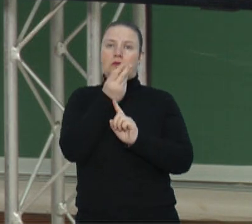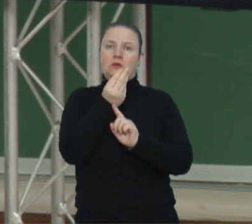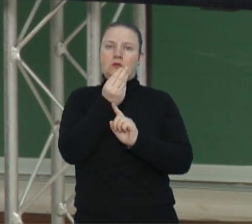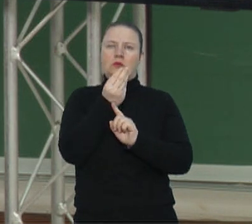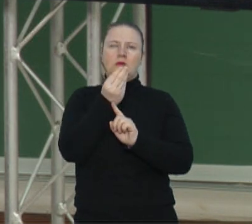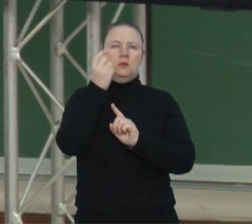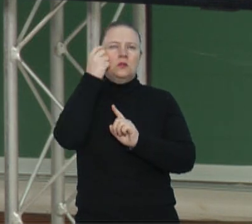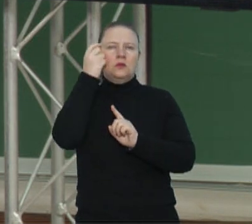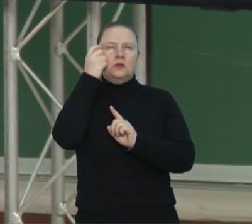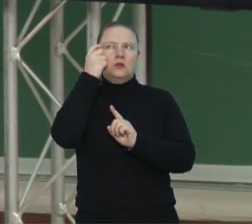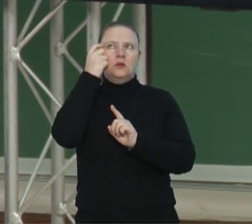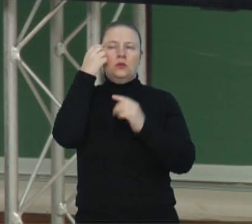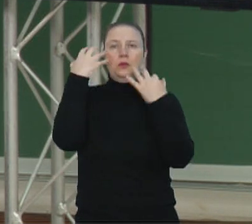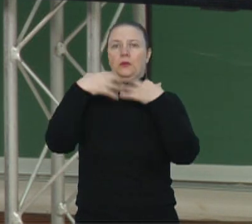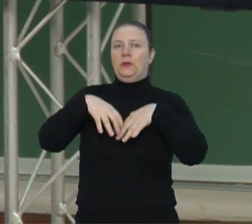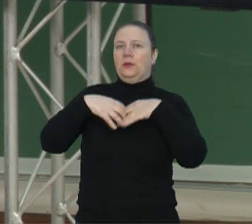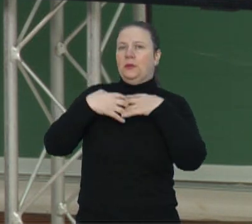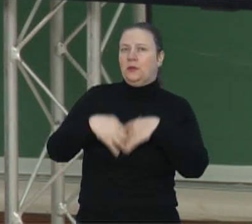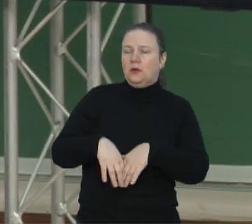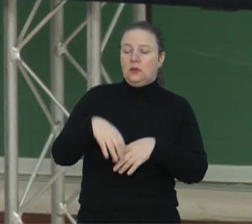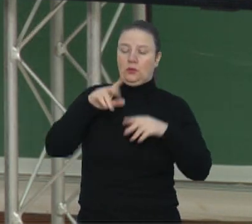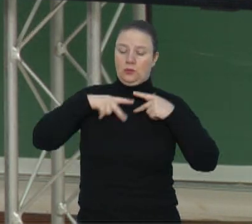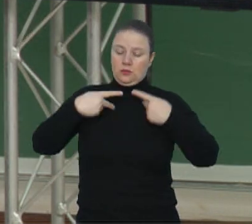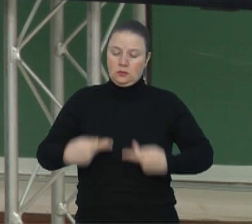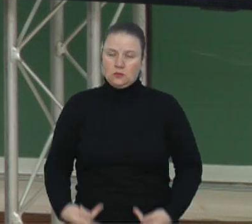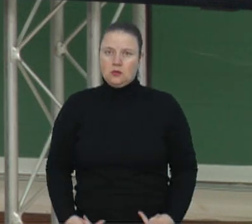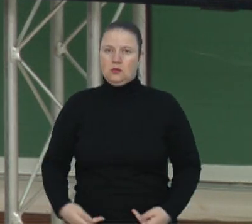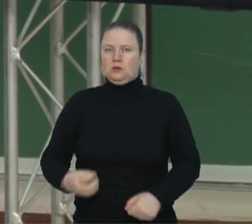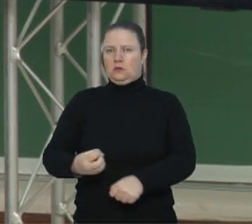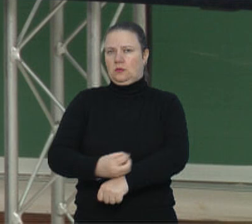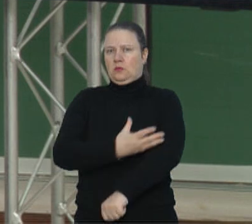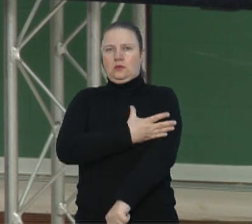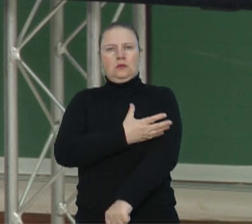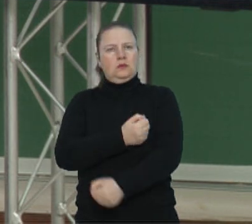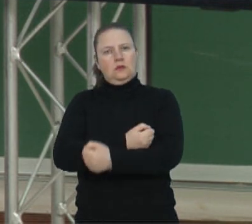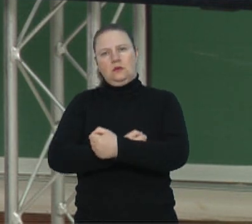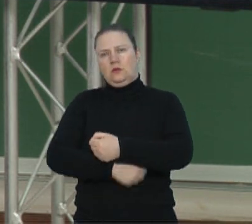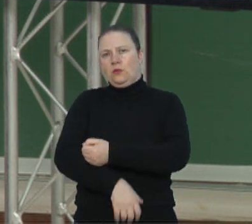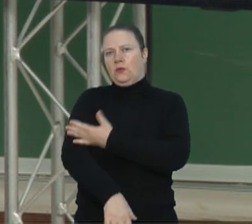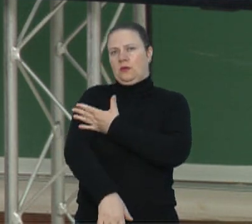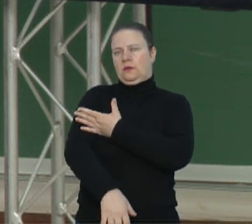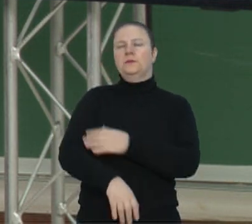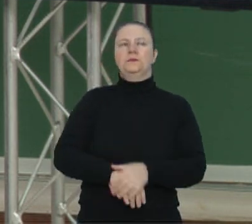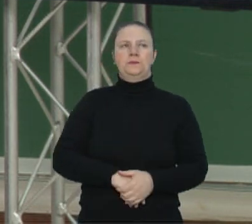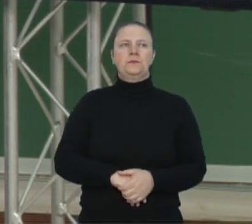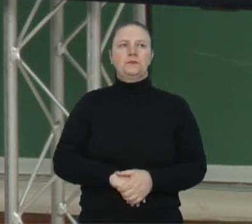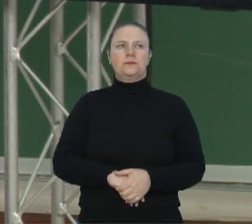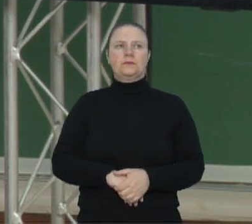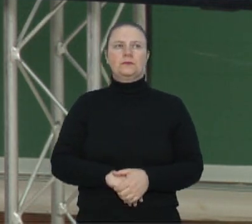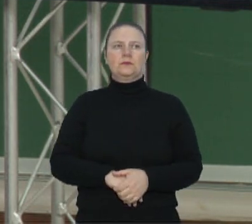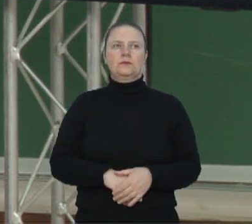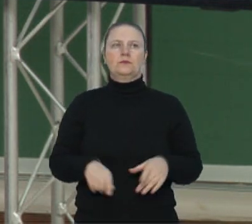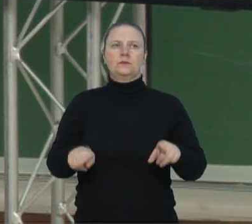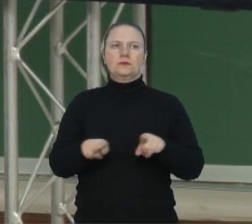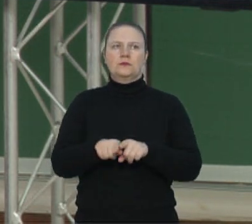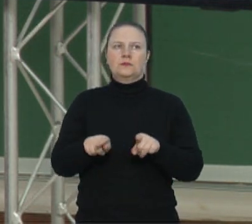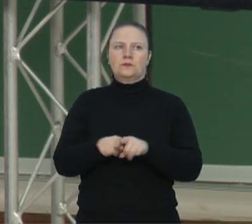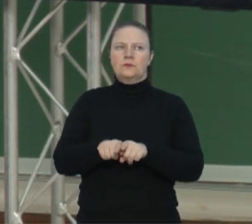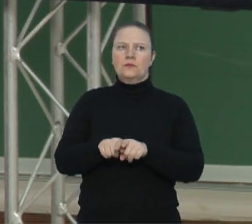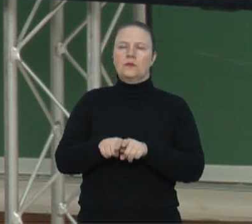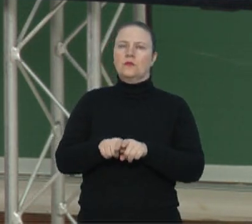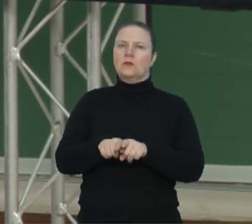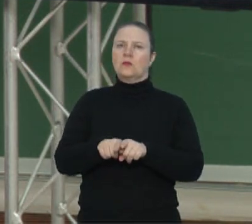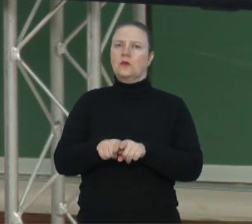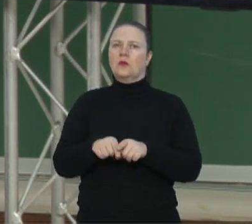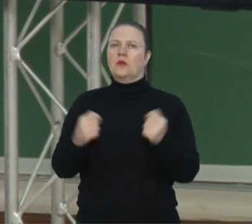irracionalidade humana, o inconsciente, as emoções. Aqui. Zombavam da tentativa de